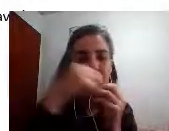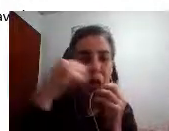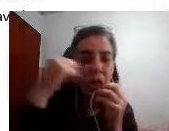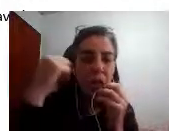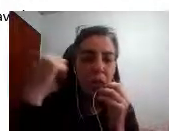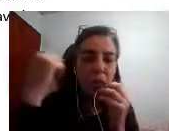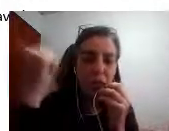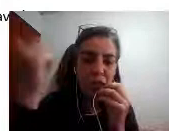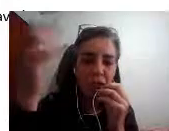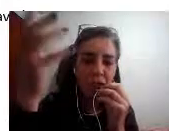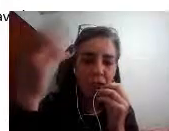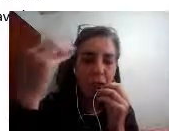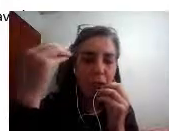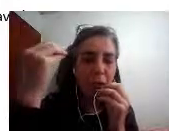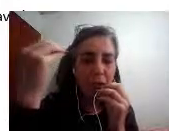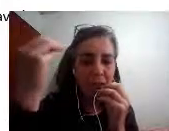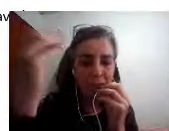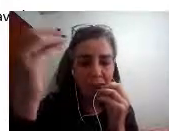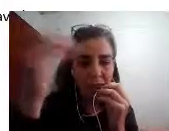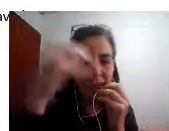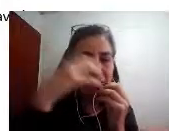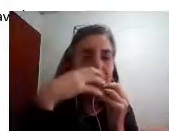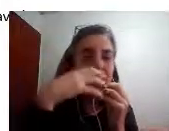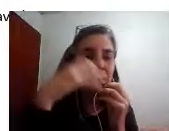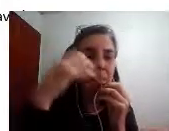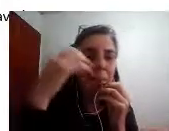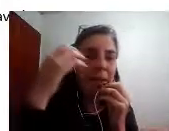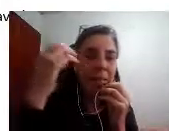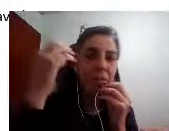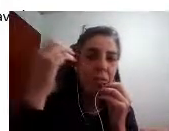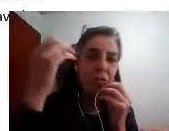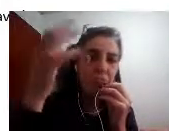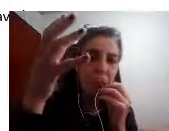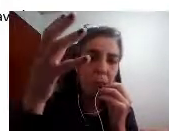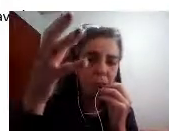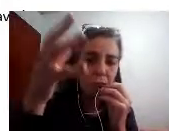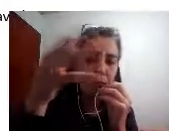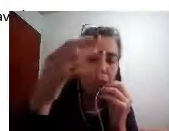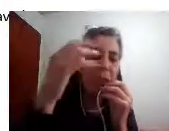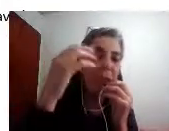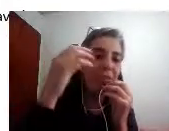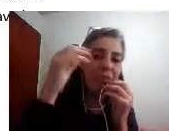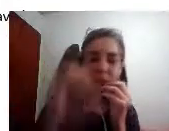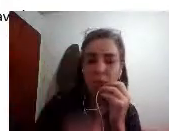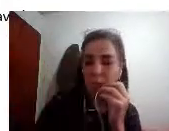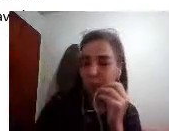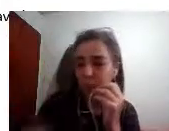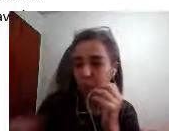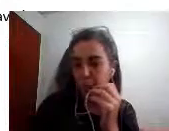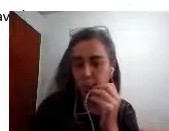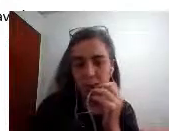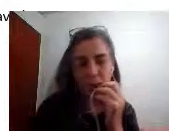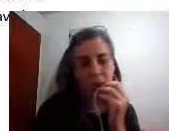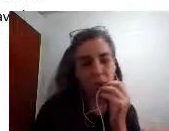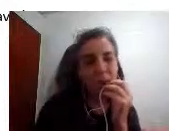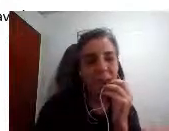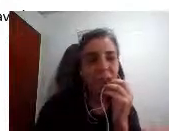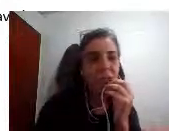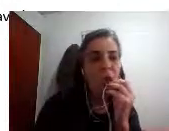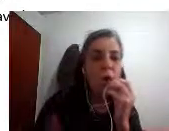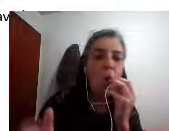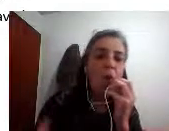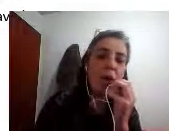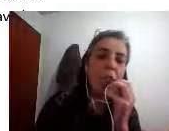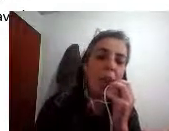melhor. Como eu estou dizendo, dá uma pesquisada, né? E também, se tiver muita dificuldade, entre em contato com a professora lá pelo